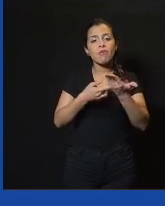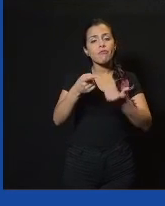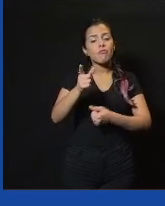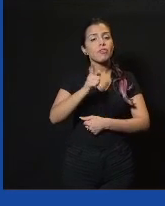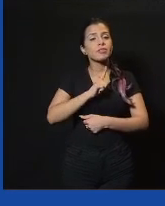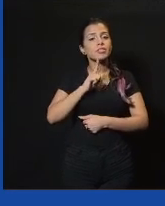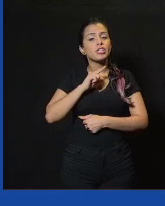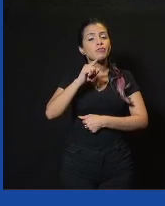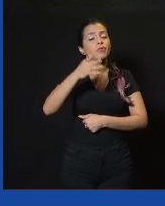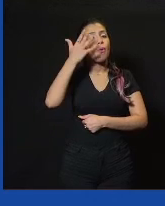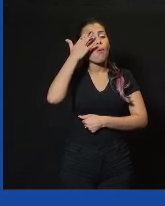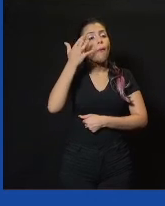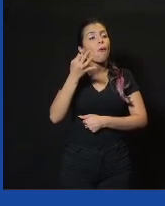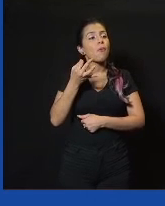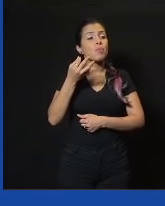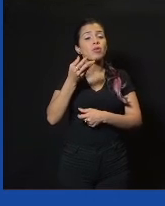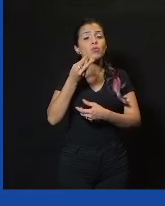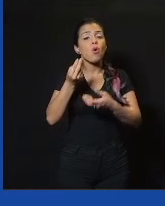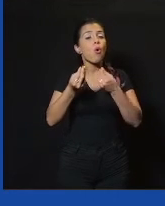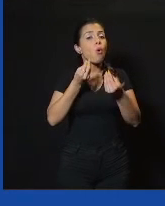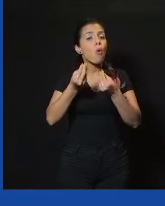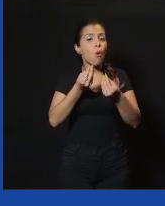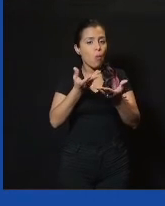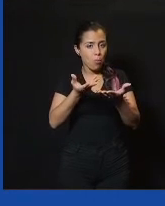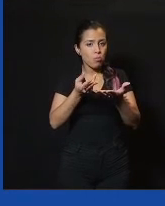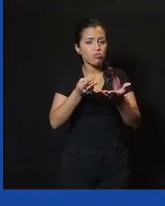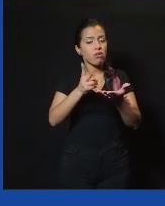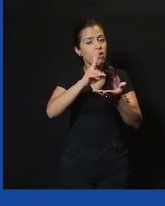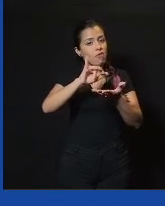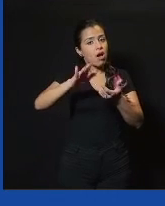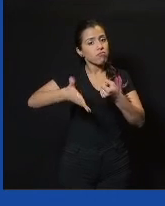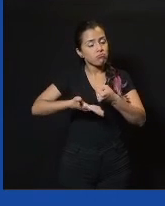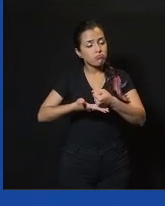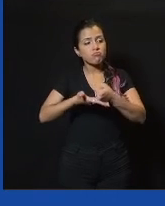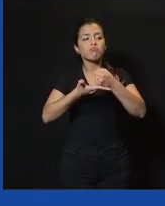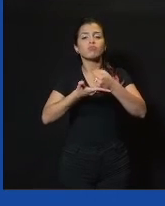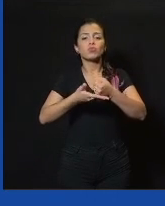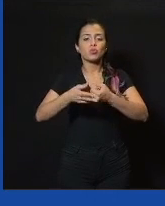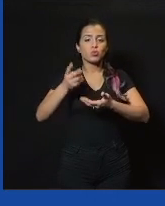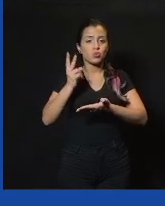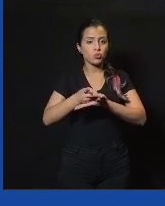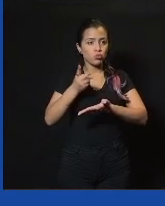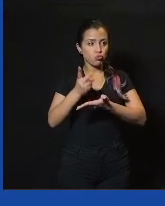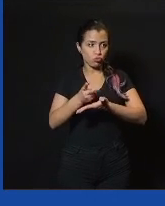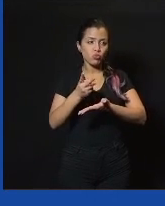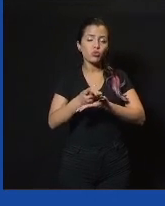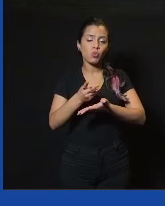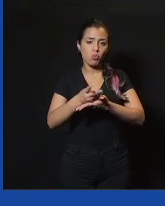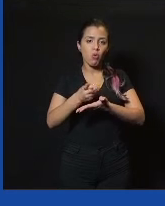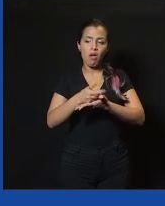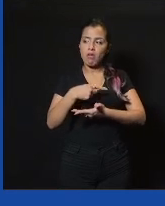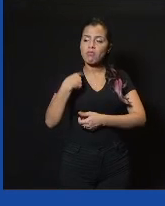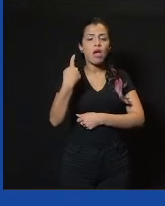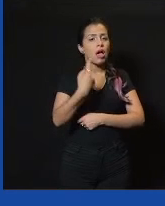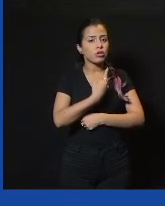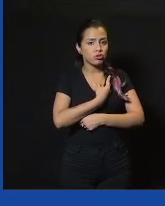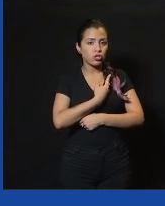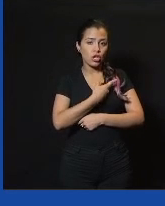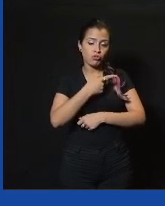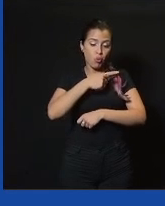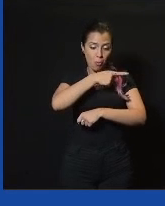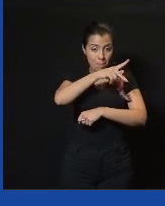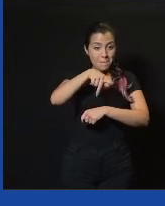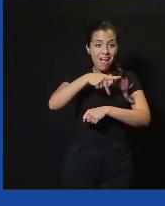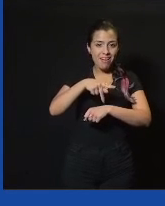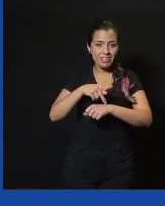você entende que vai sustentar a gente, que sustentou até agora, e vai sustentar a gente, mas eu digo o país,